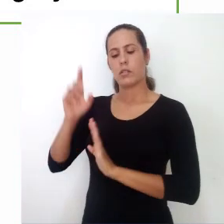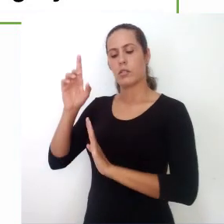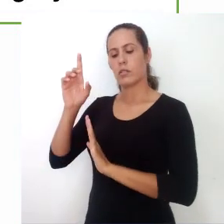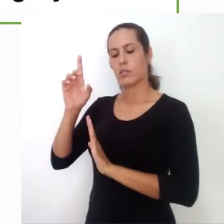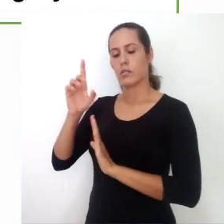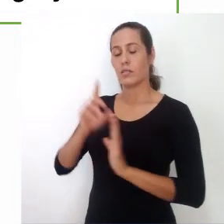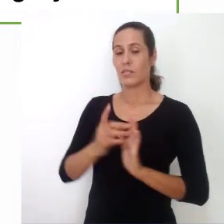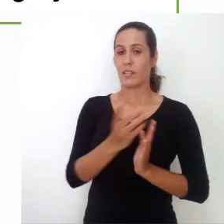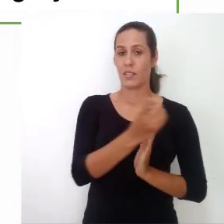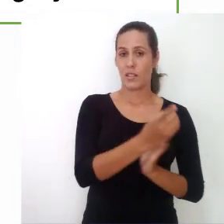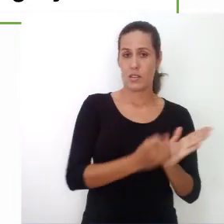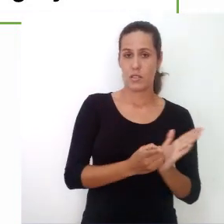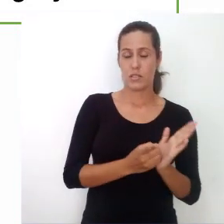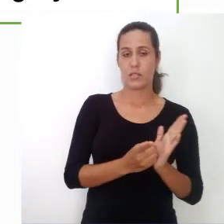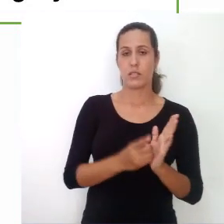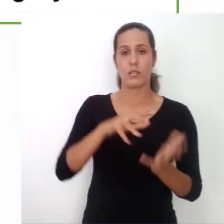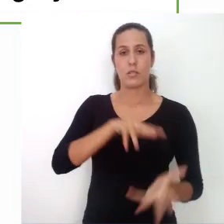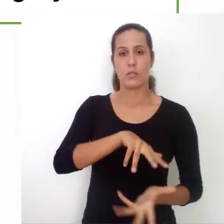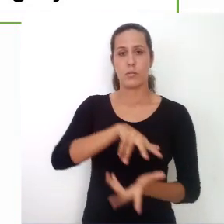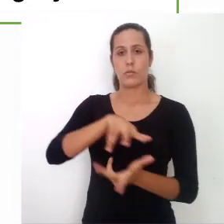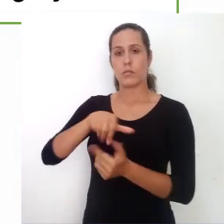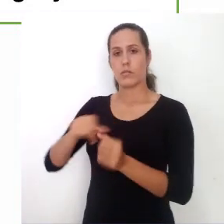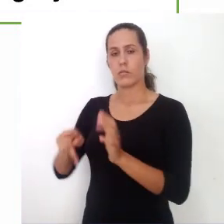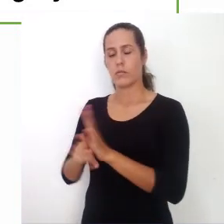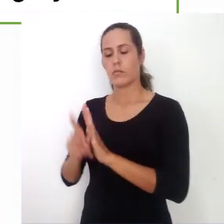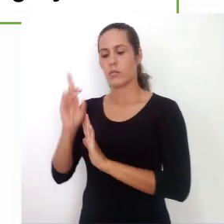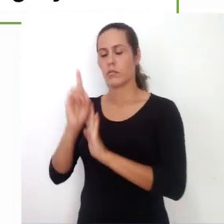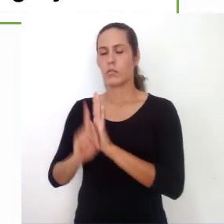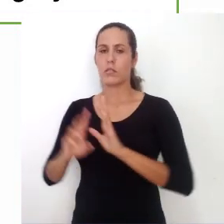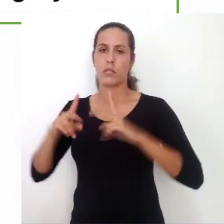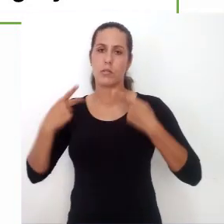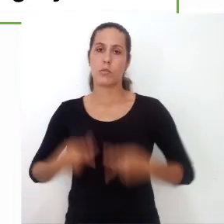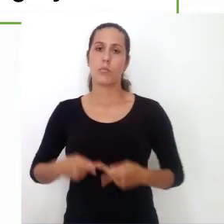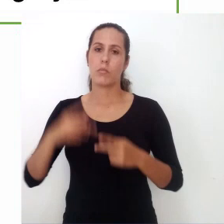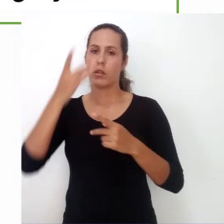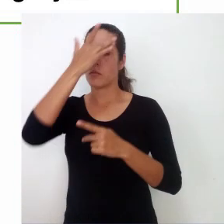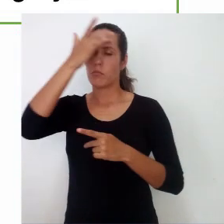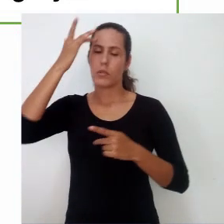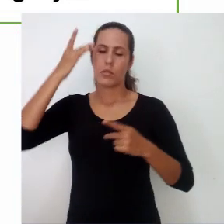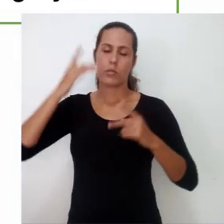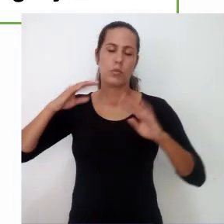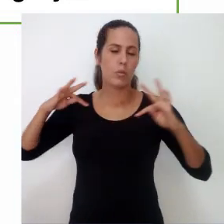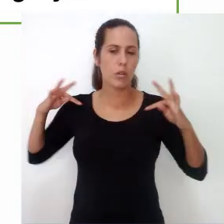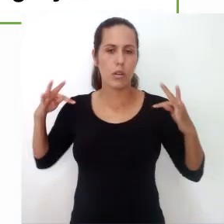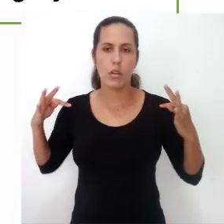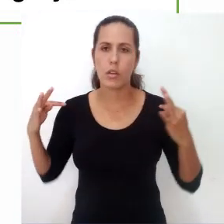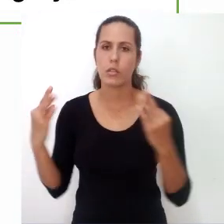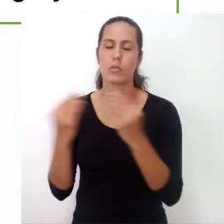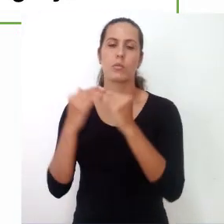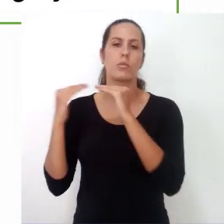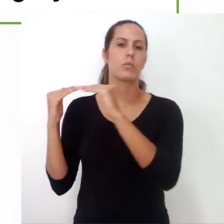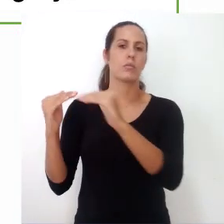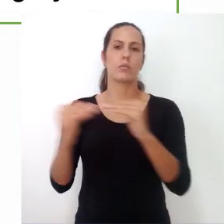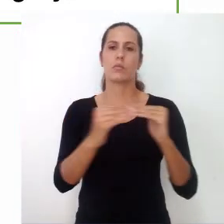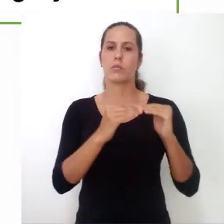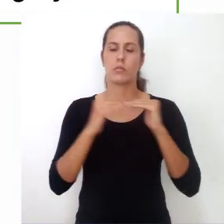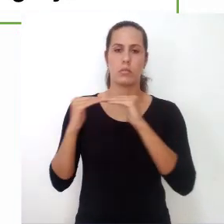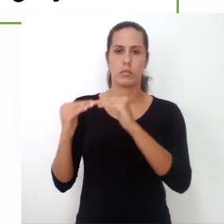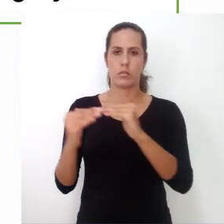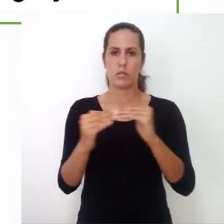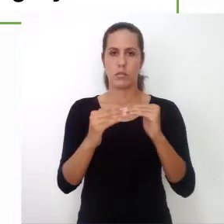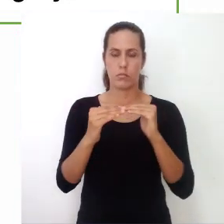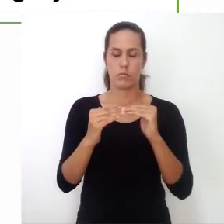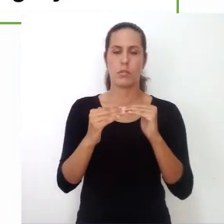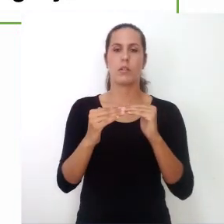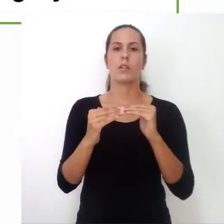Humanos, todos são iguais perante a lei e têm direitos, sem qualquer distinção, à